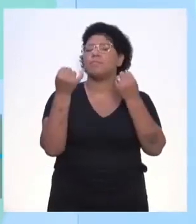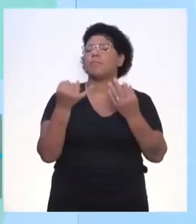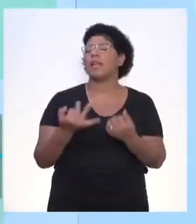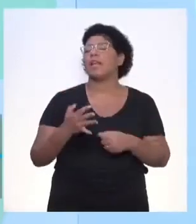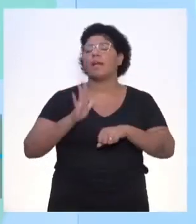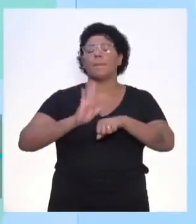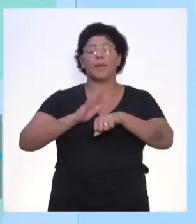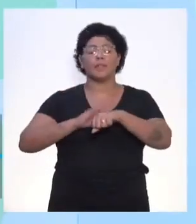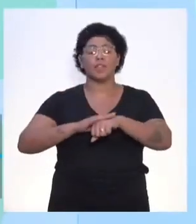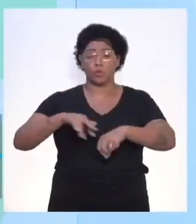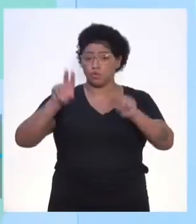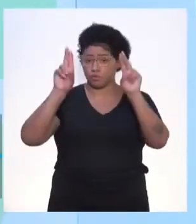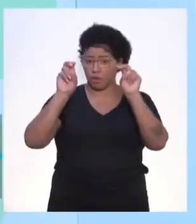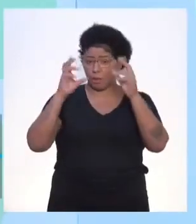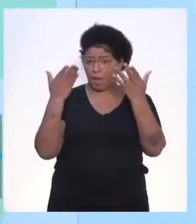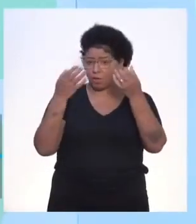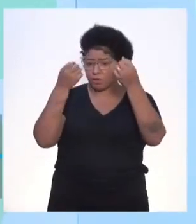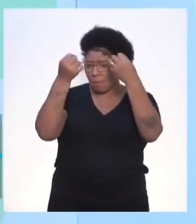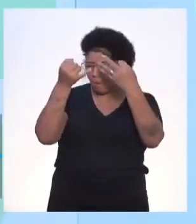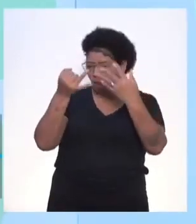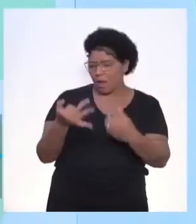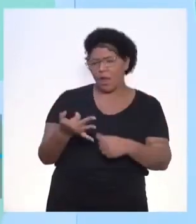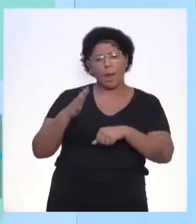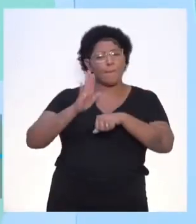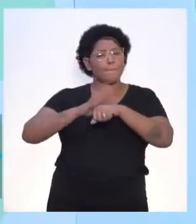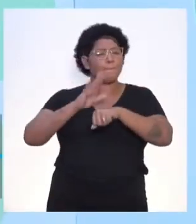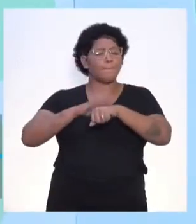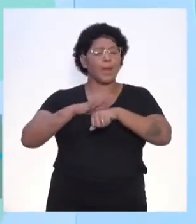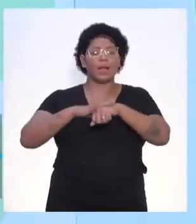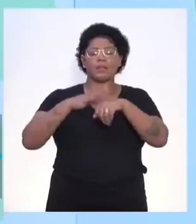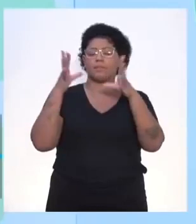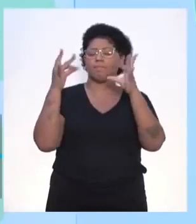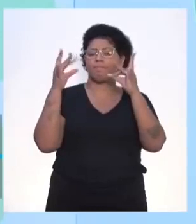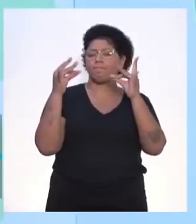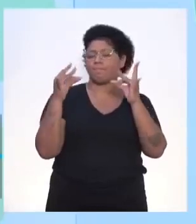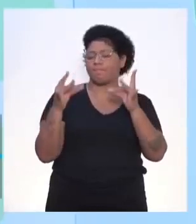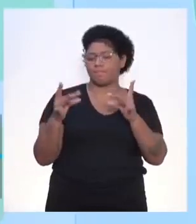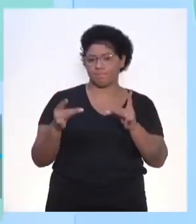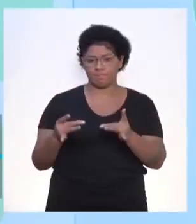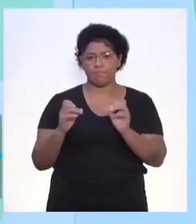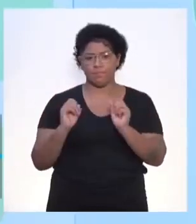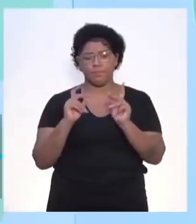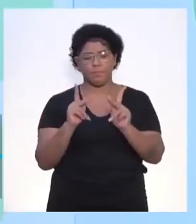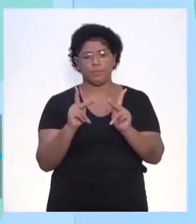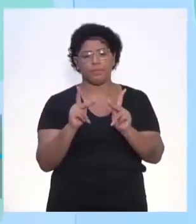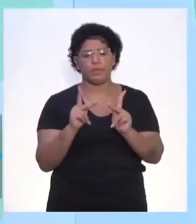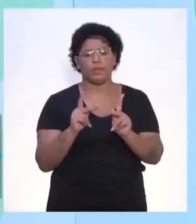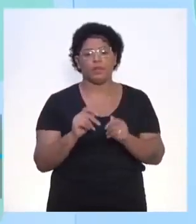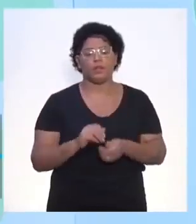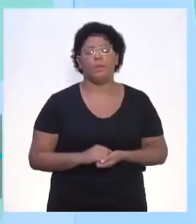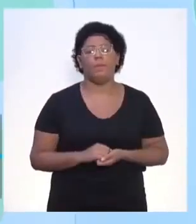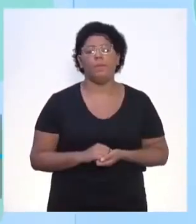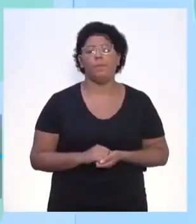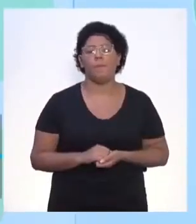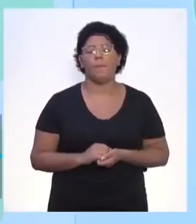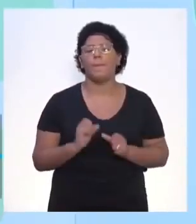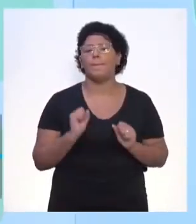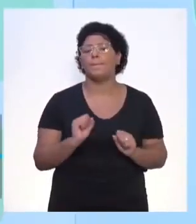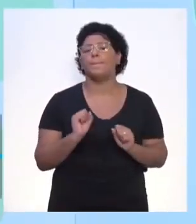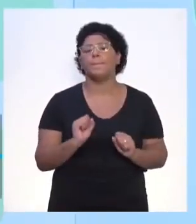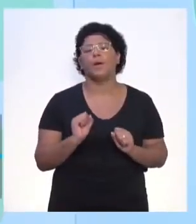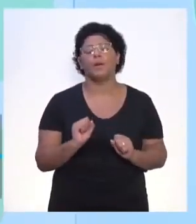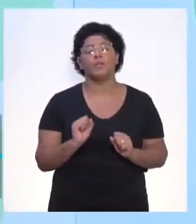A questão de como descrever, como trazer à luz, né, das pessoas aquilo que você quer transmitir, seja ela